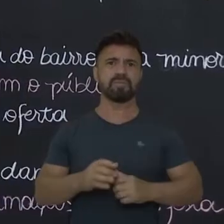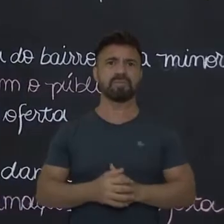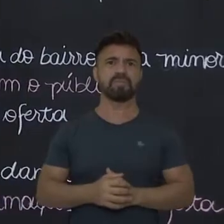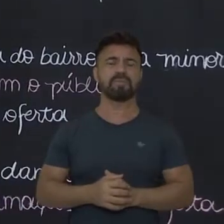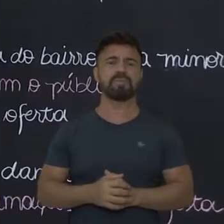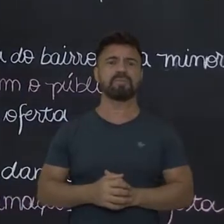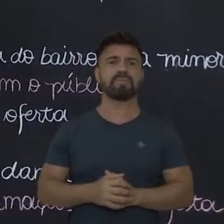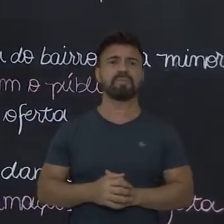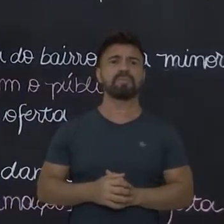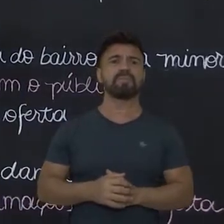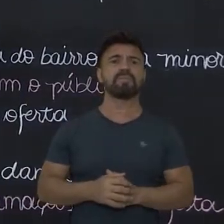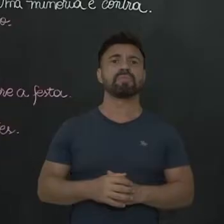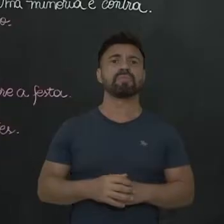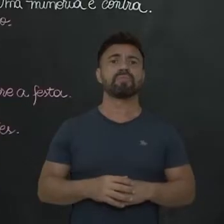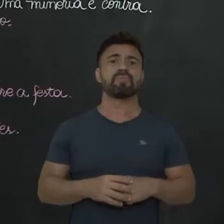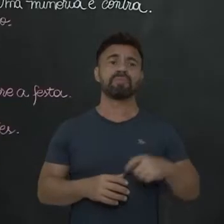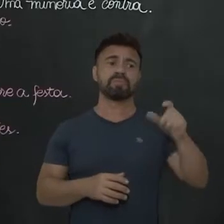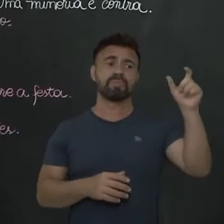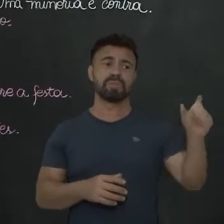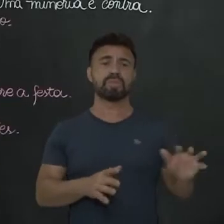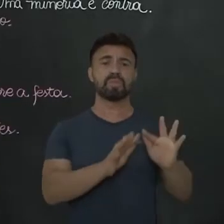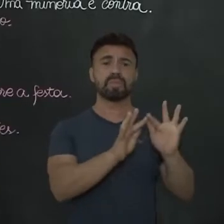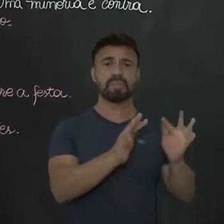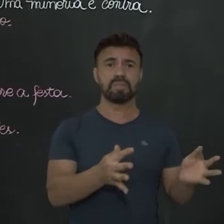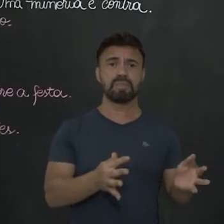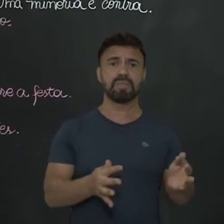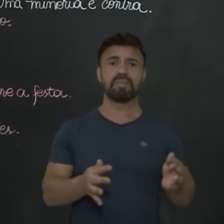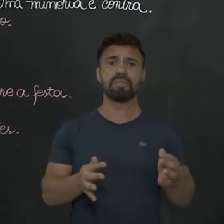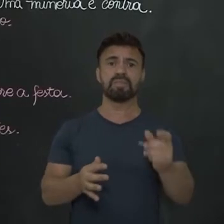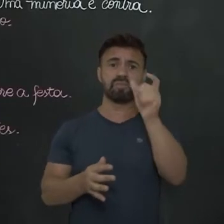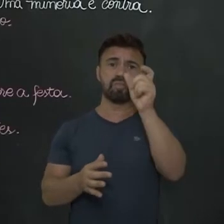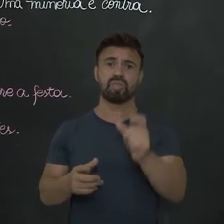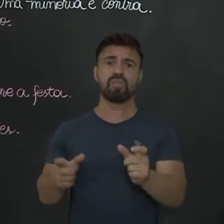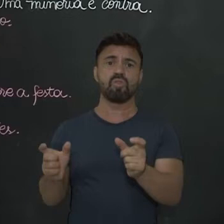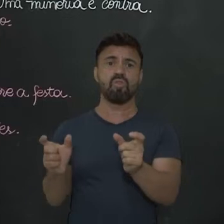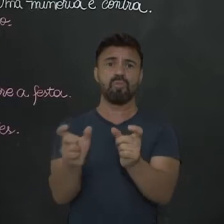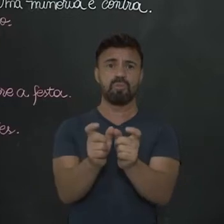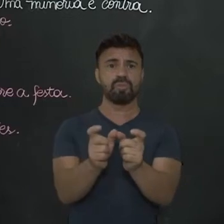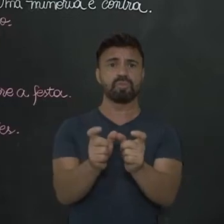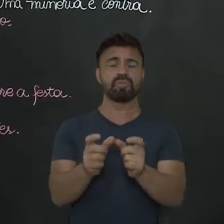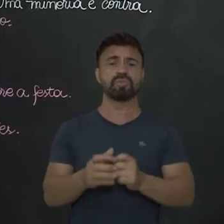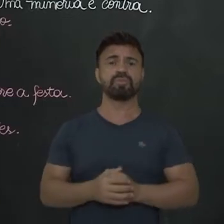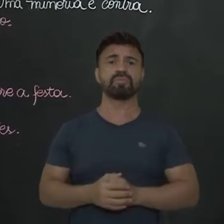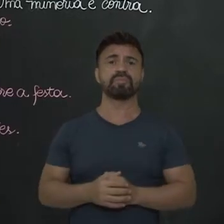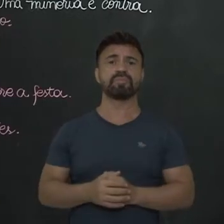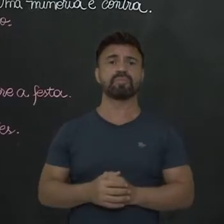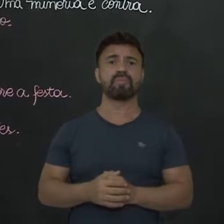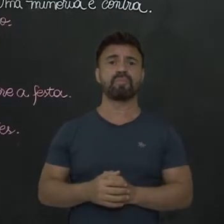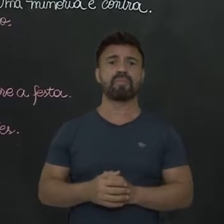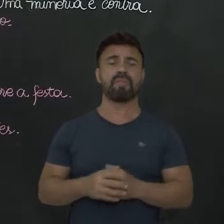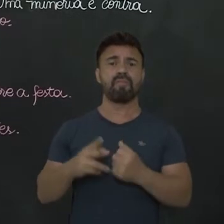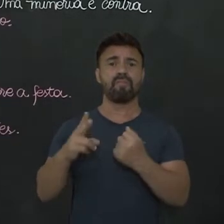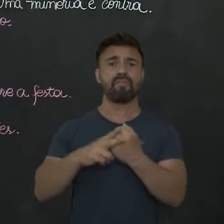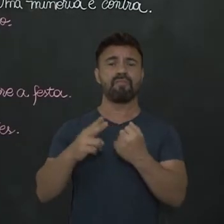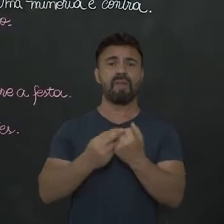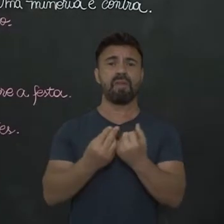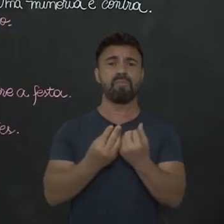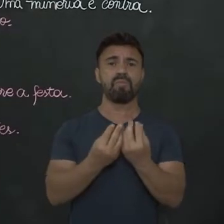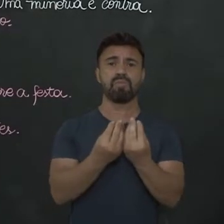ok? Lembrando então, sujeito simples e sujeito composto, sujeito simples, verbo no singular, sujeito composto, verbo